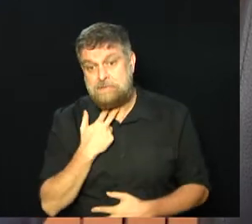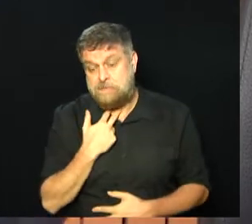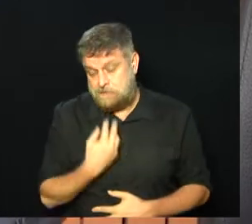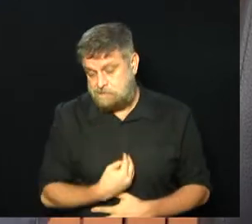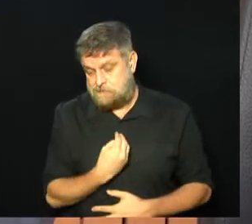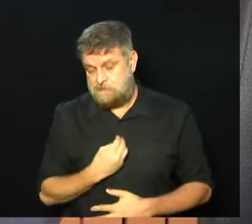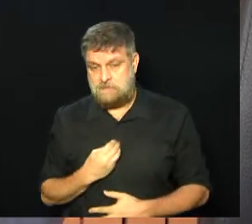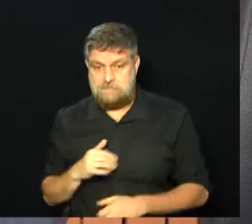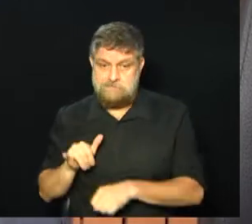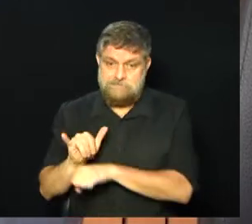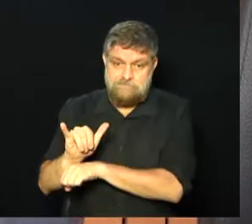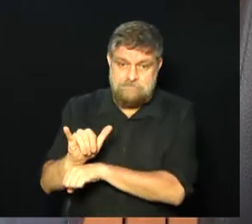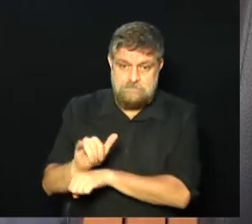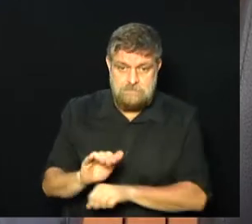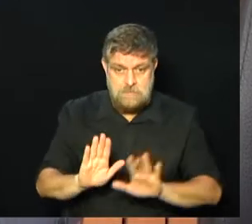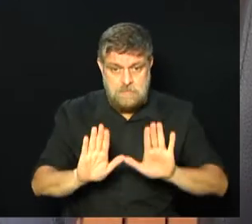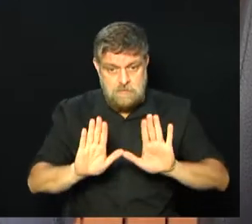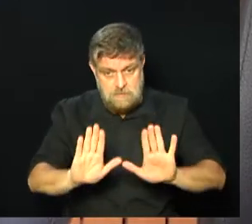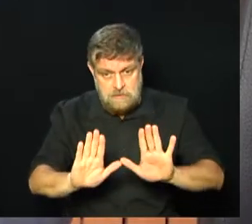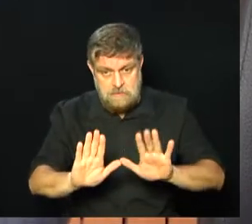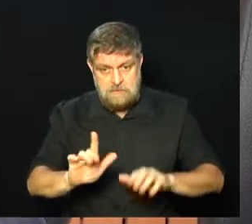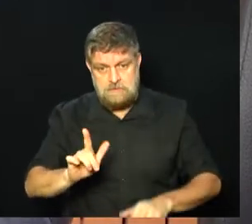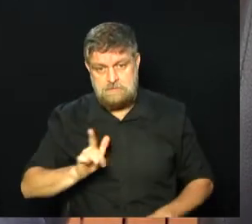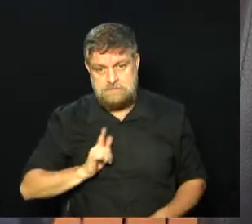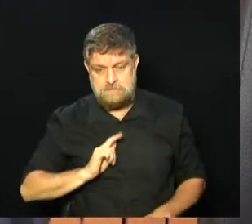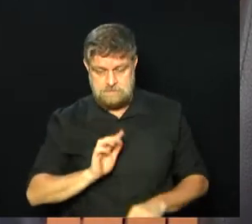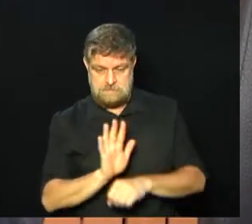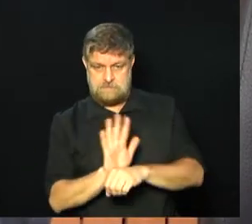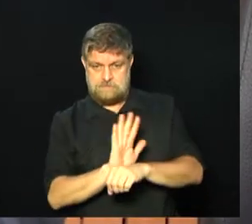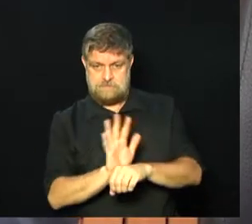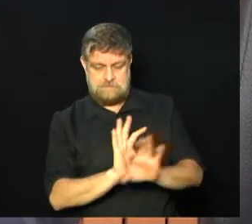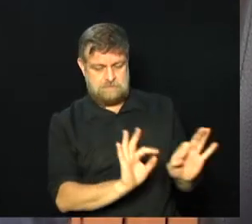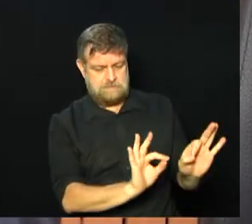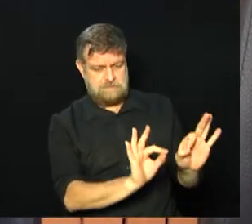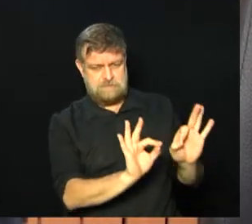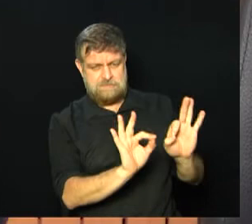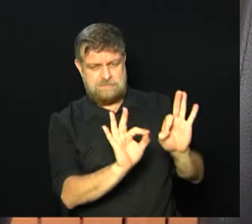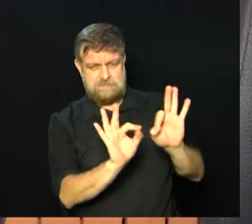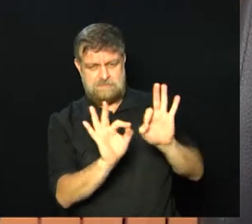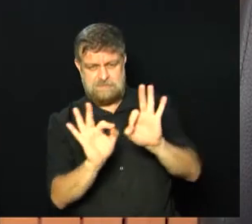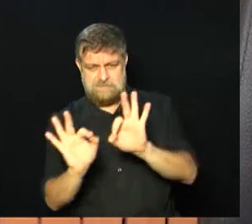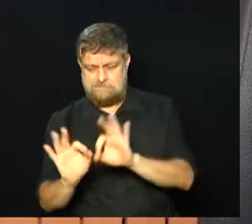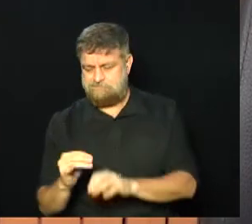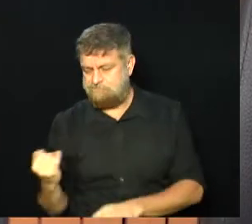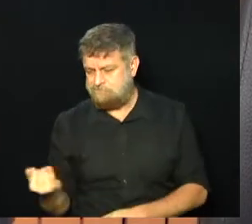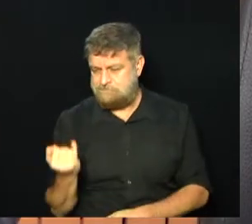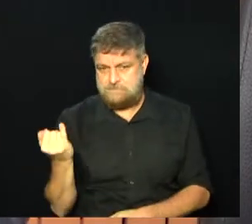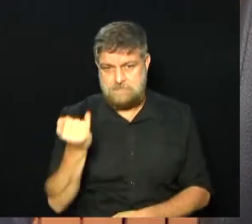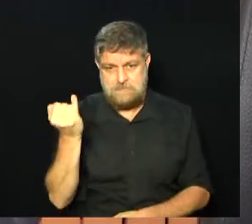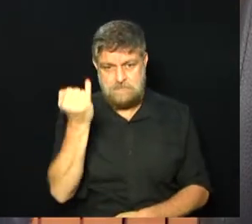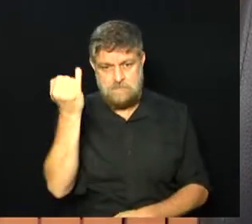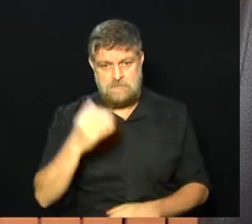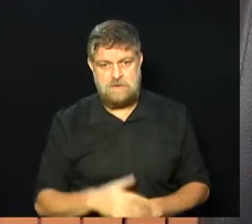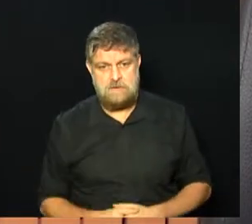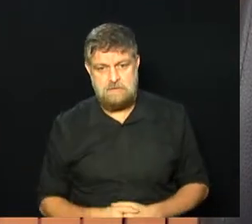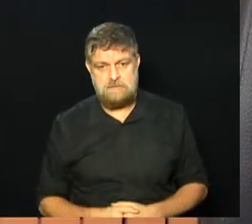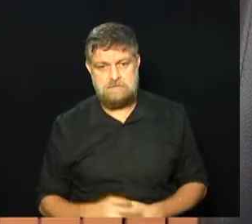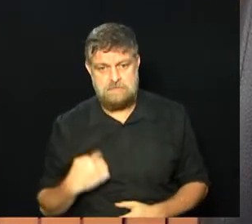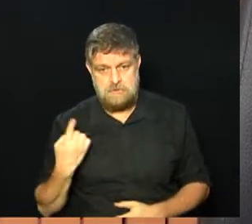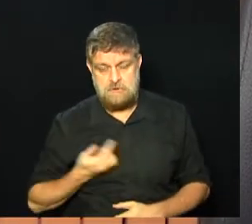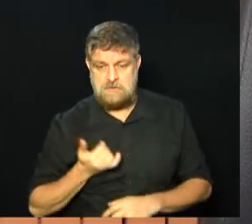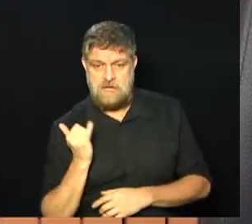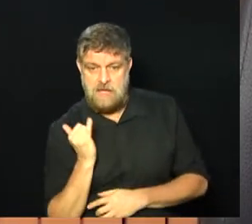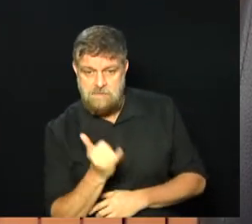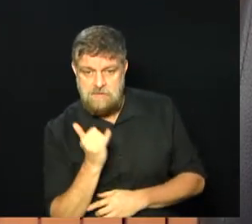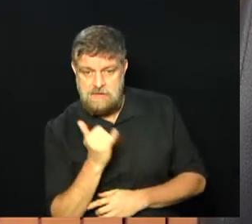presente, mas mandou esse vídeo, um vídeo extremamente importante. Então, como nós já dissemos,